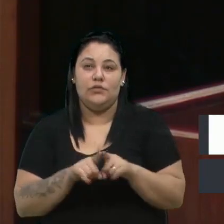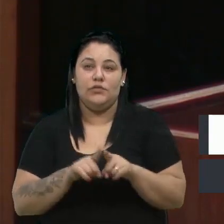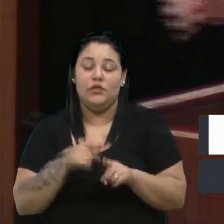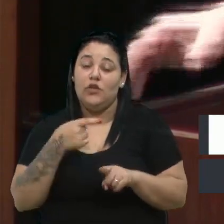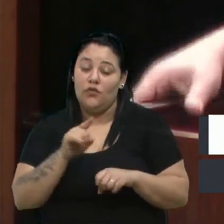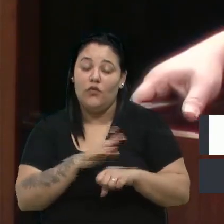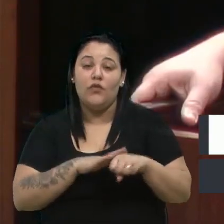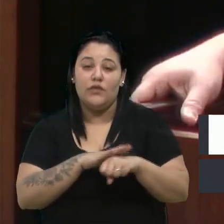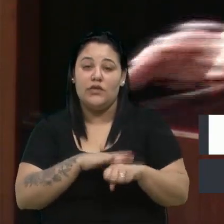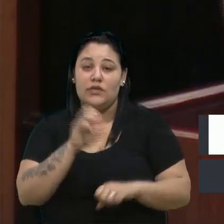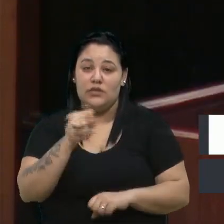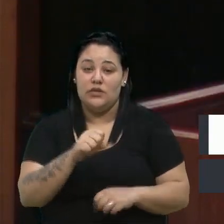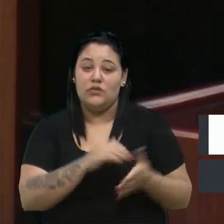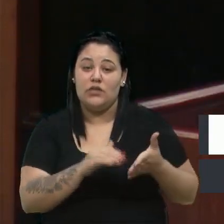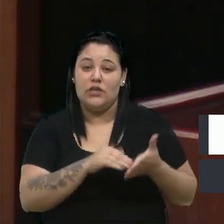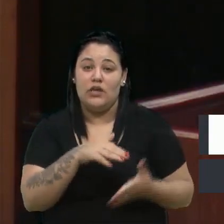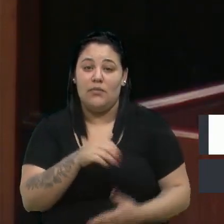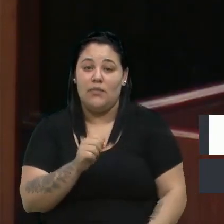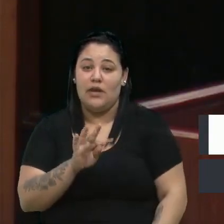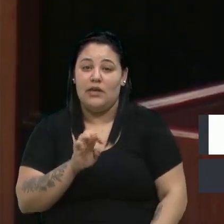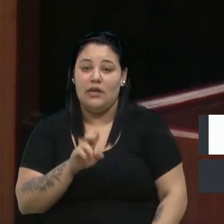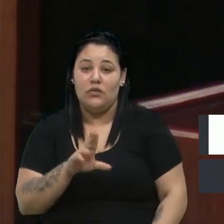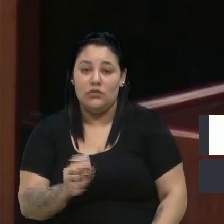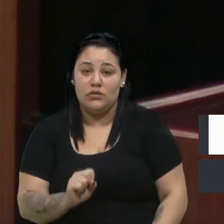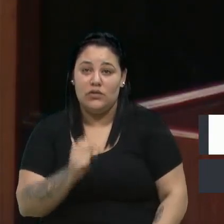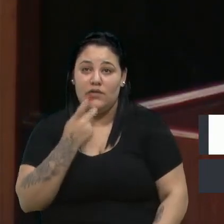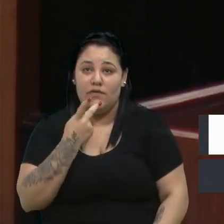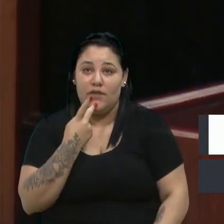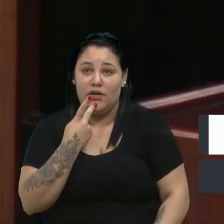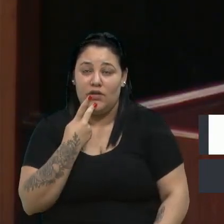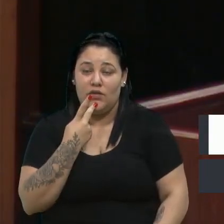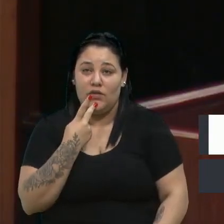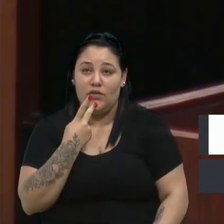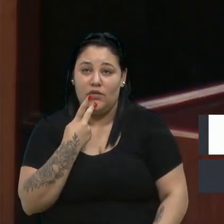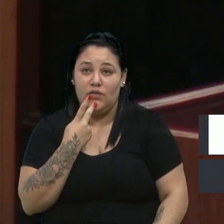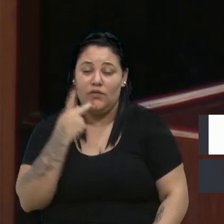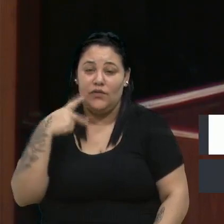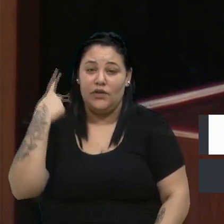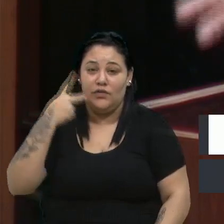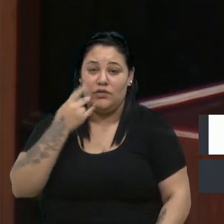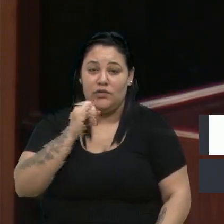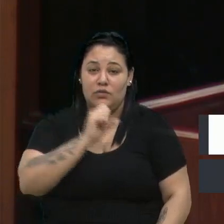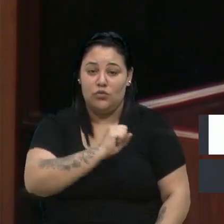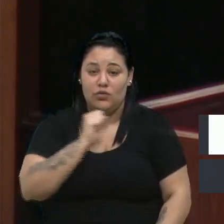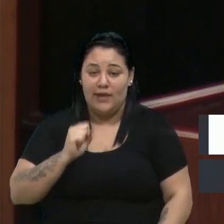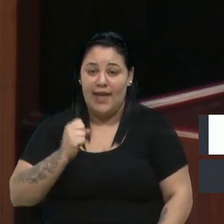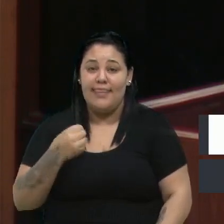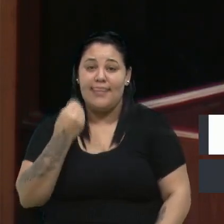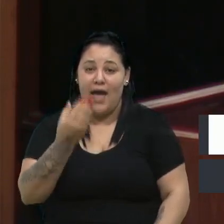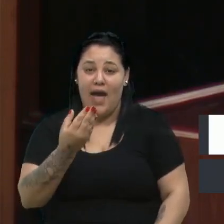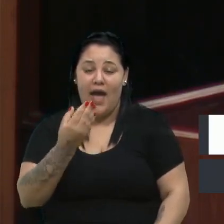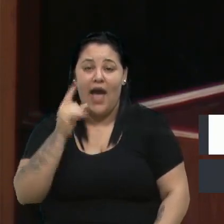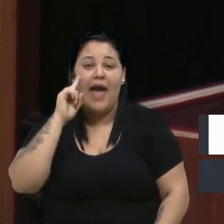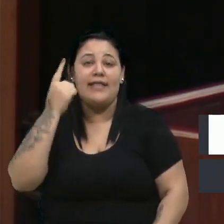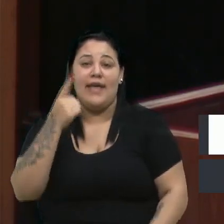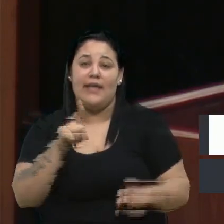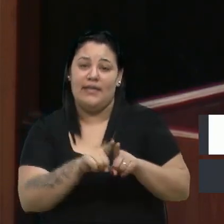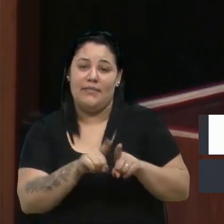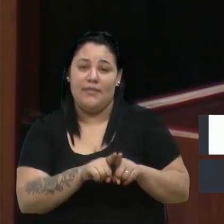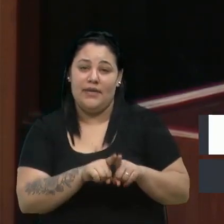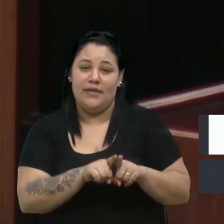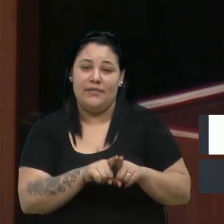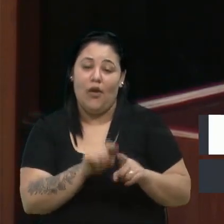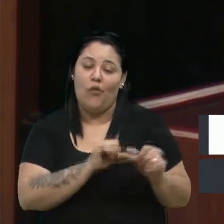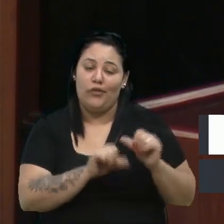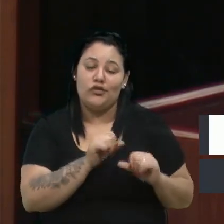o secretário Matheus, lanço aqui, né, porque eu digo sempre ao vereador, se puder dar ideia, só, em vez de só criticar, a gente pode talvez